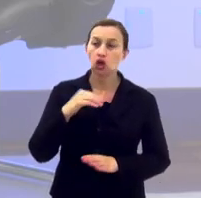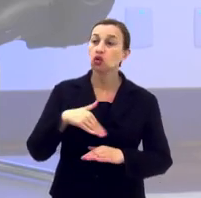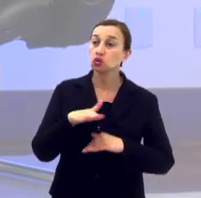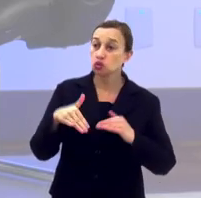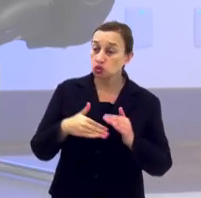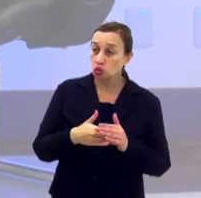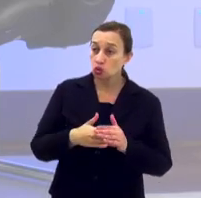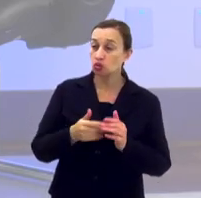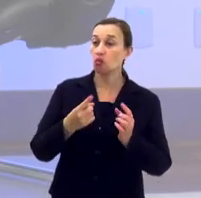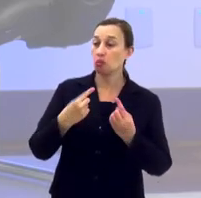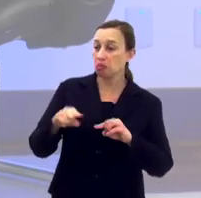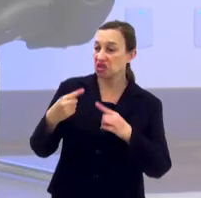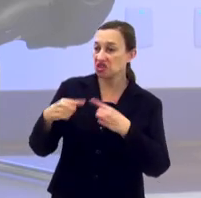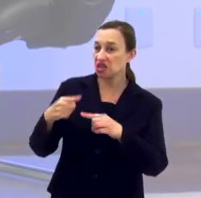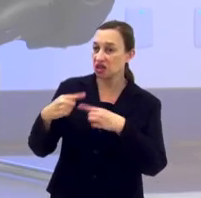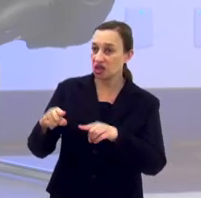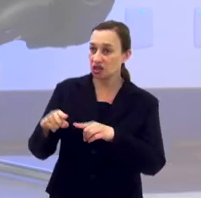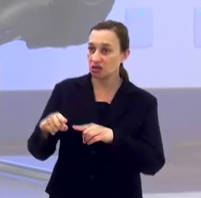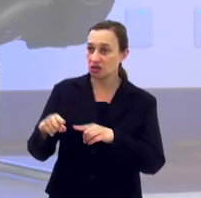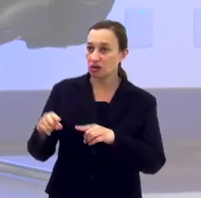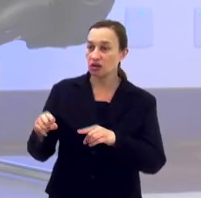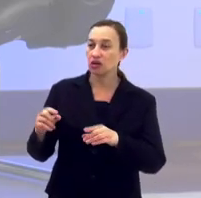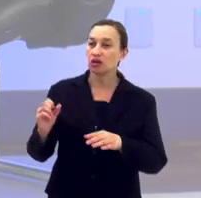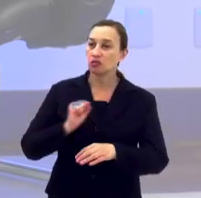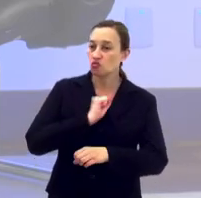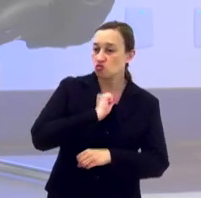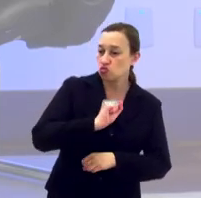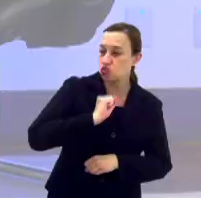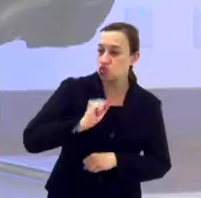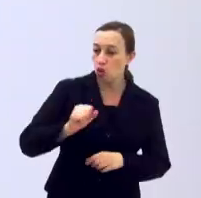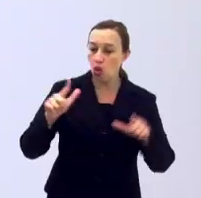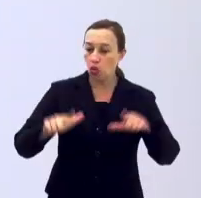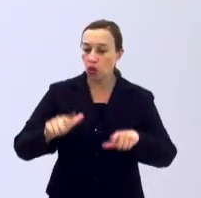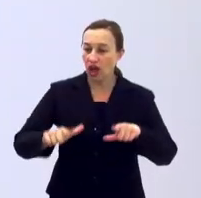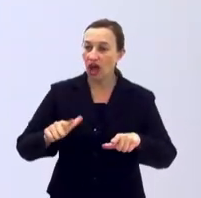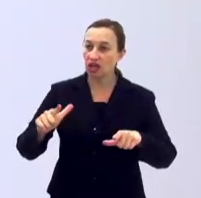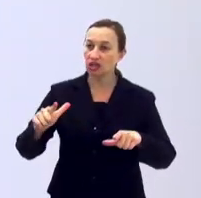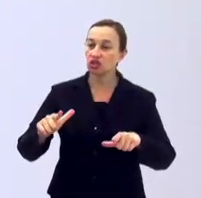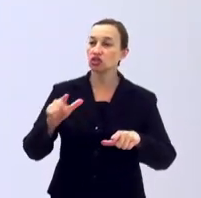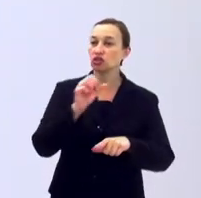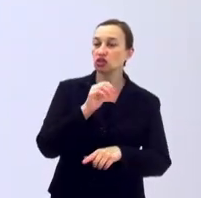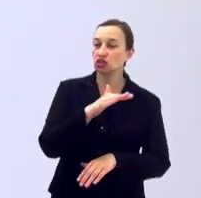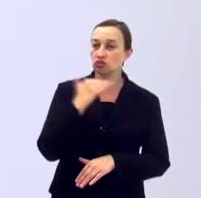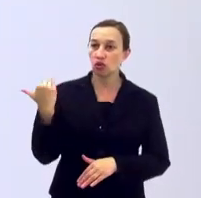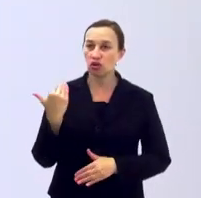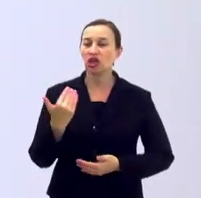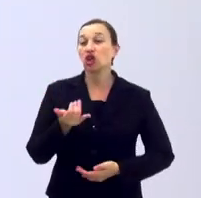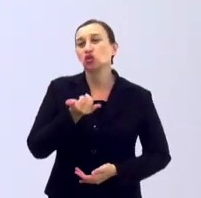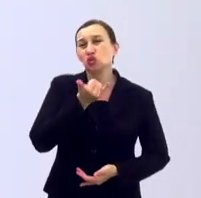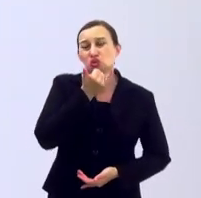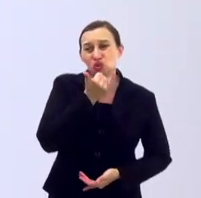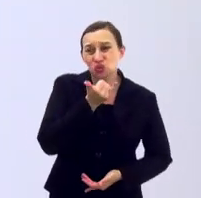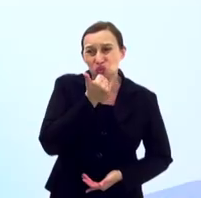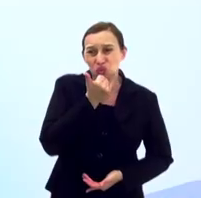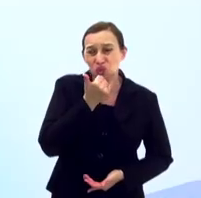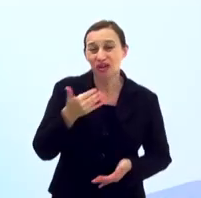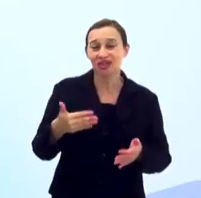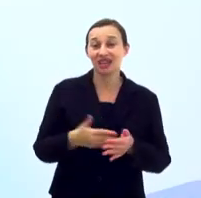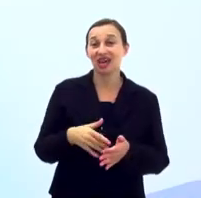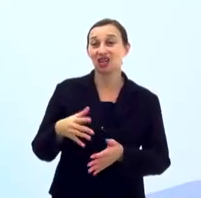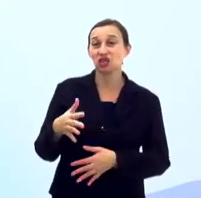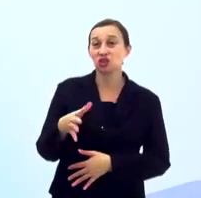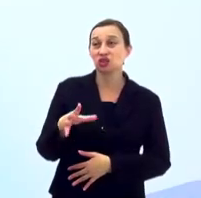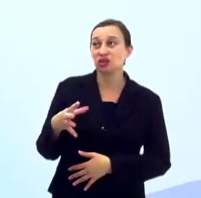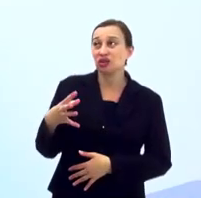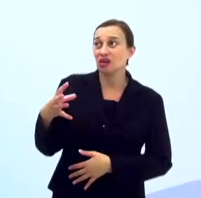dúvida. Todos foram igualmente perseguidos e levados a campos de concentração e de morte. Desculpa, gente, mas até